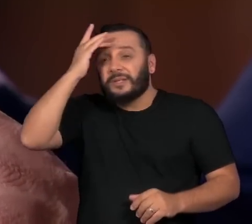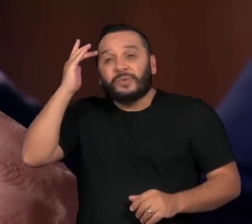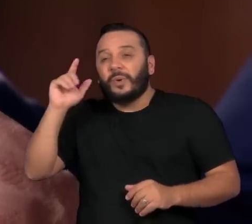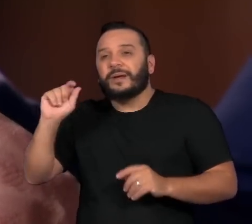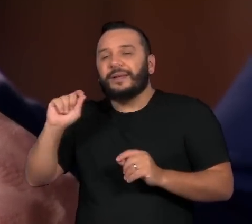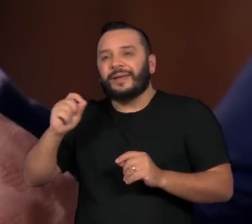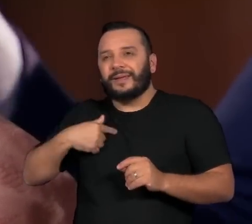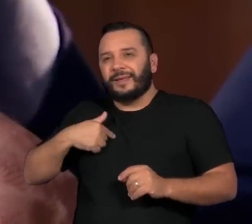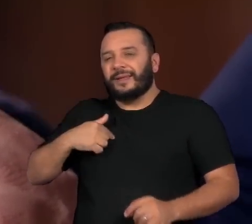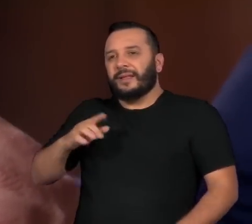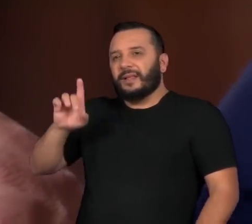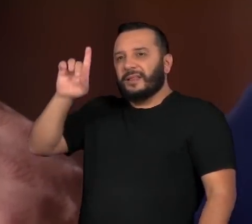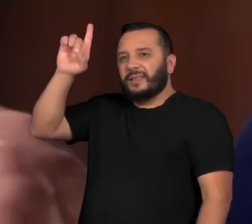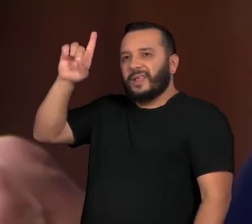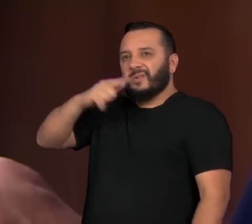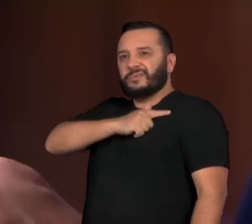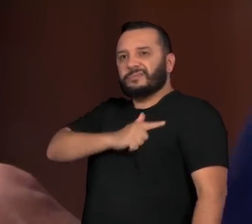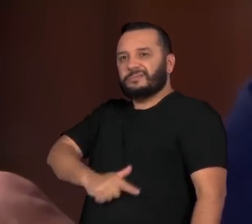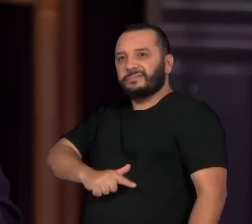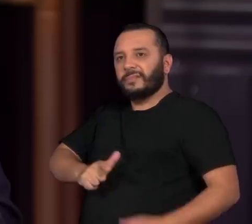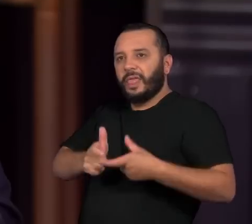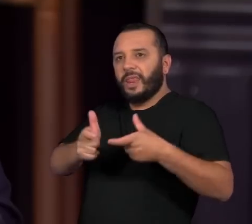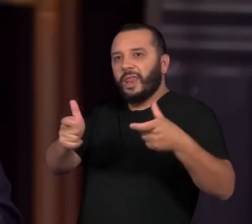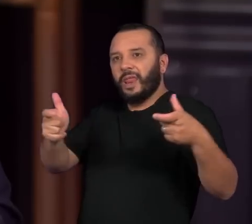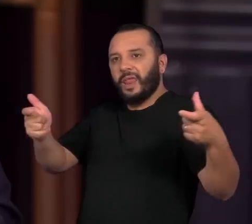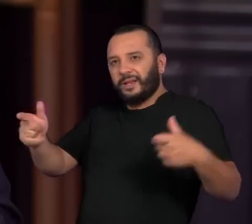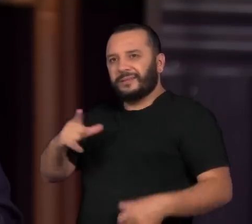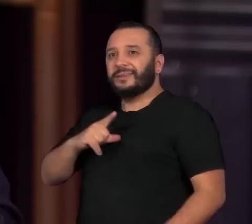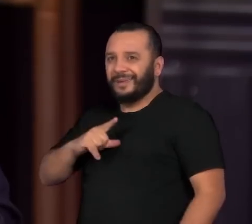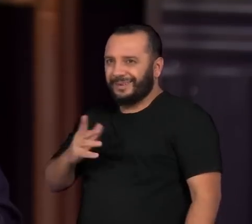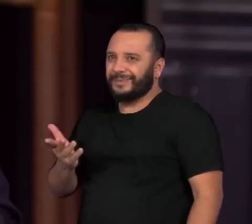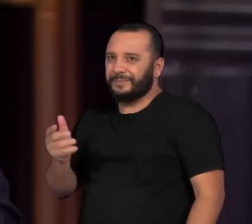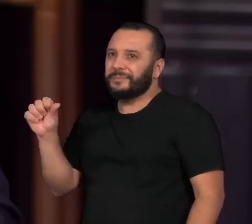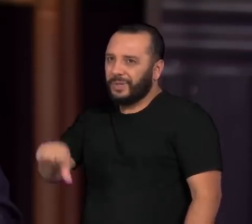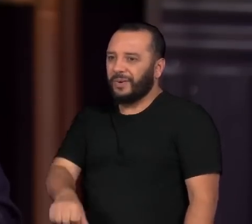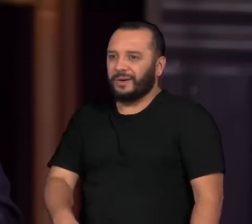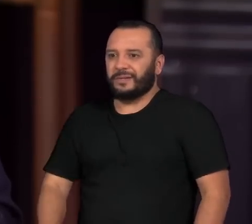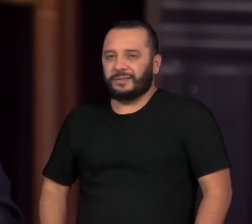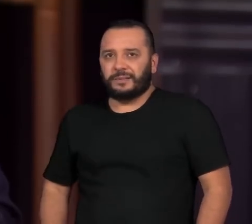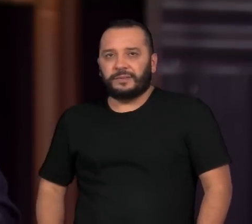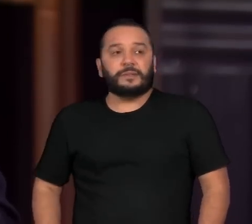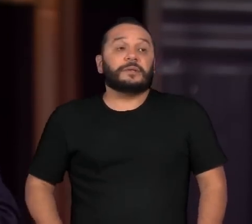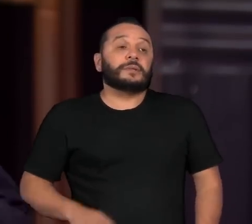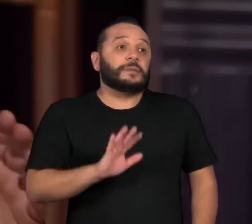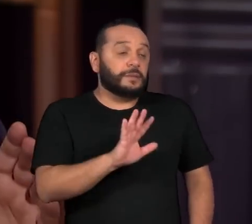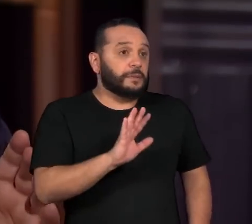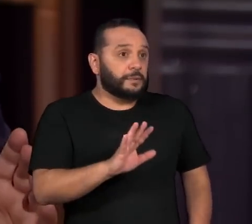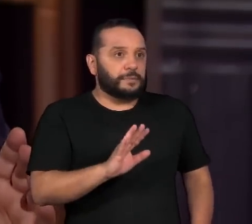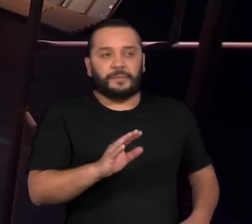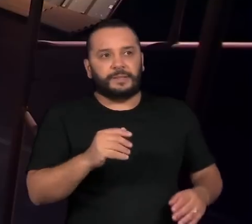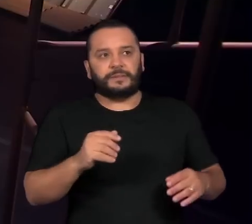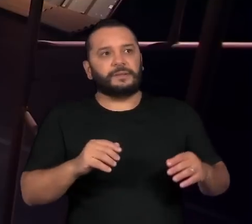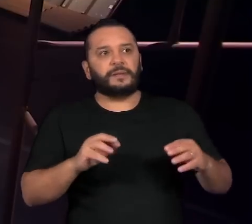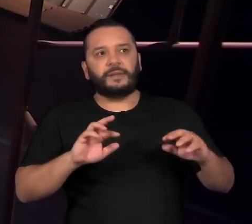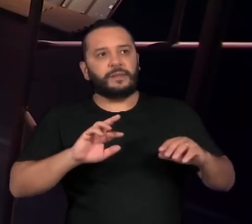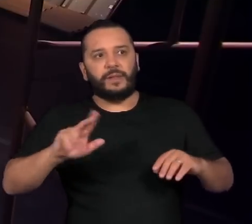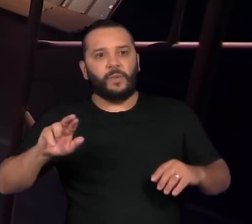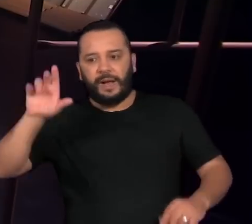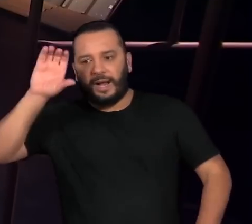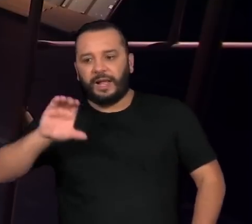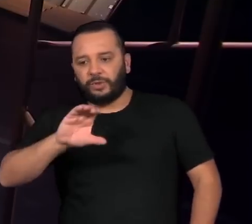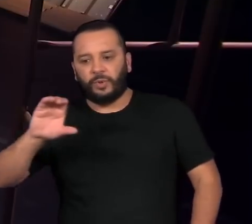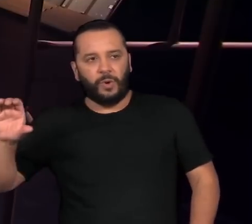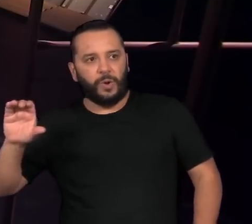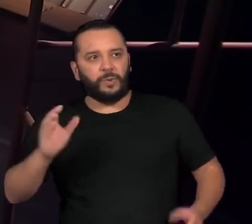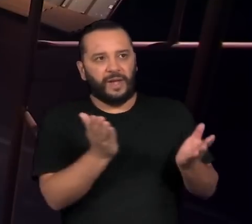abandonar a própria fé. Não é uma guerra santa contra evangélicos, é isso que você está me falando. É